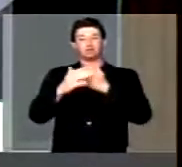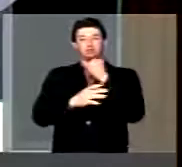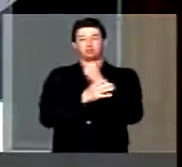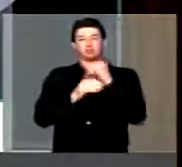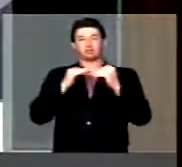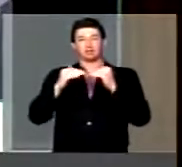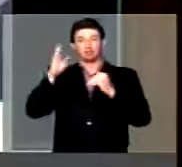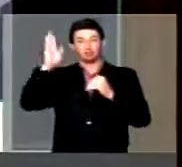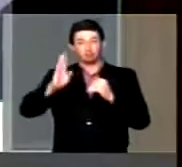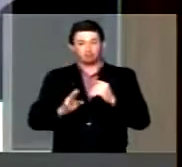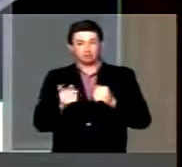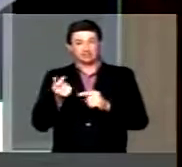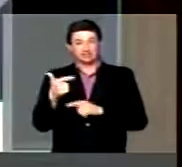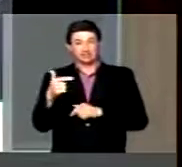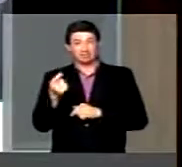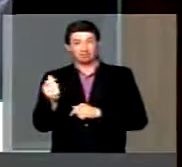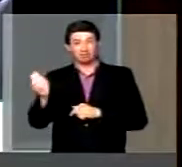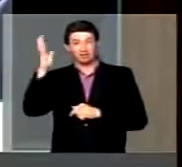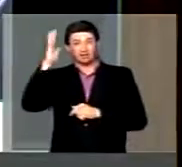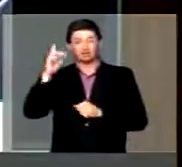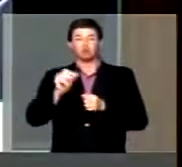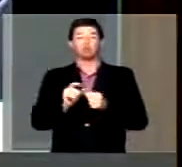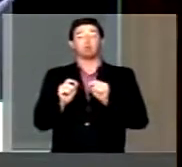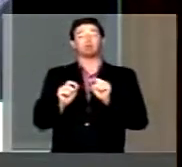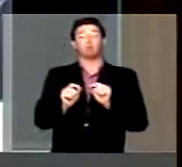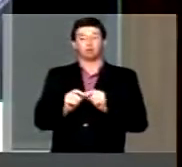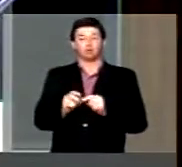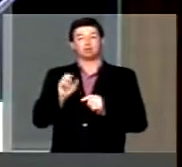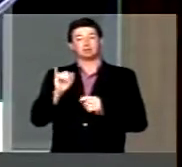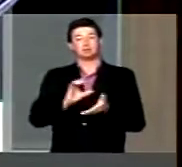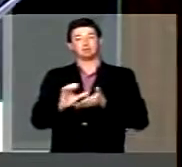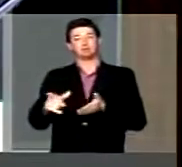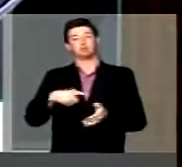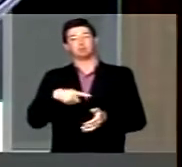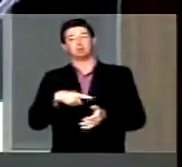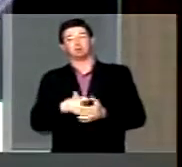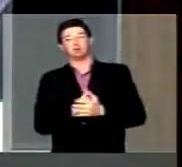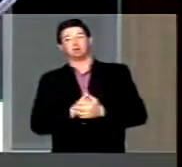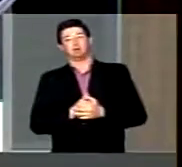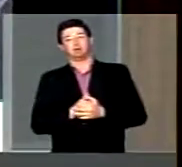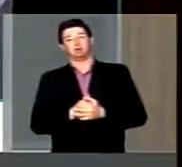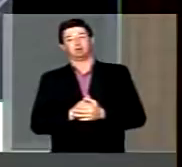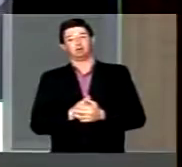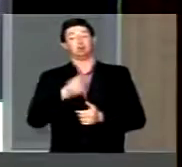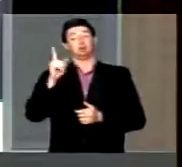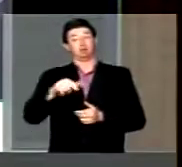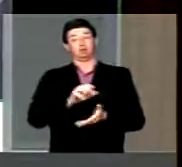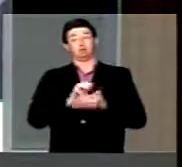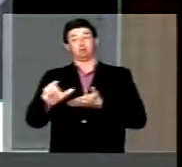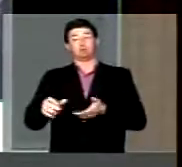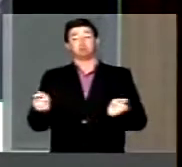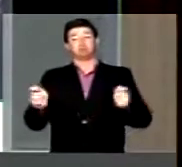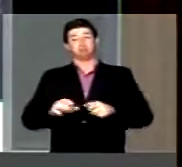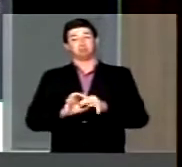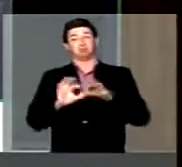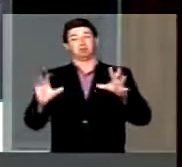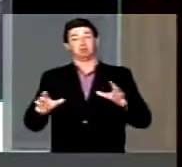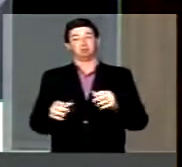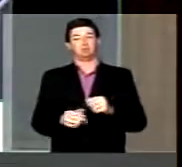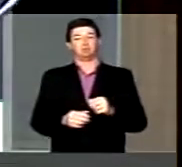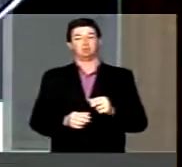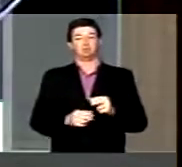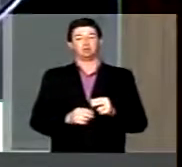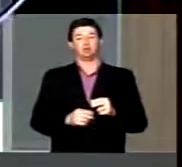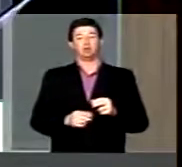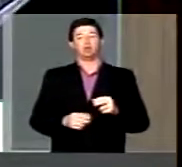longo prazo, sem inflação, só é feito com investimento. É o investimento que possibilita ao parque